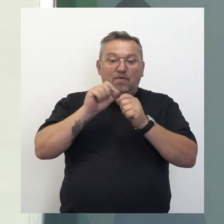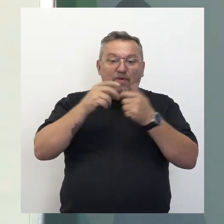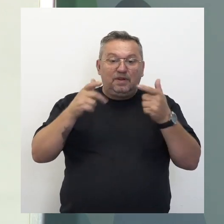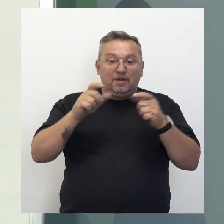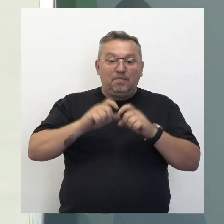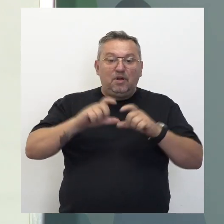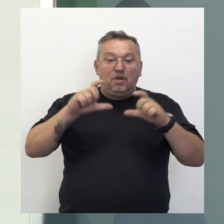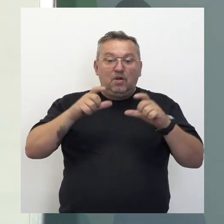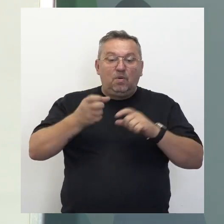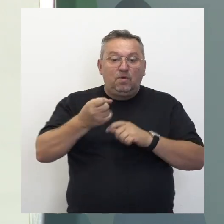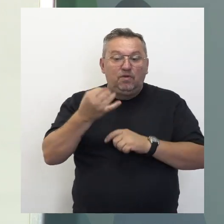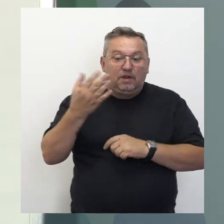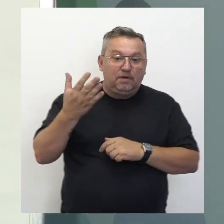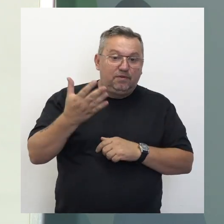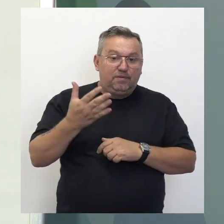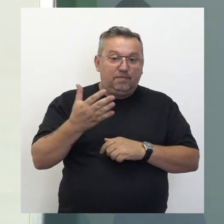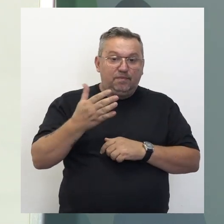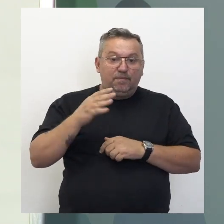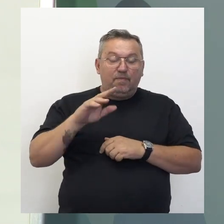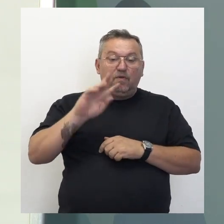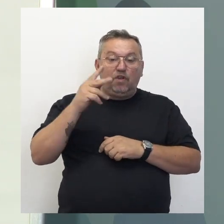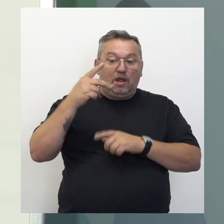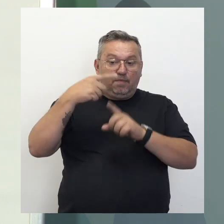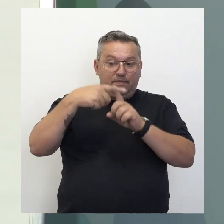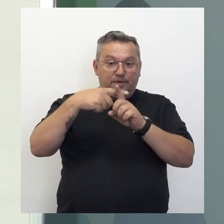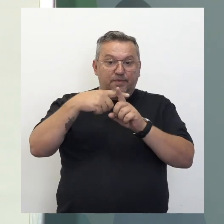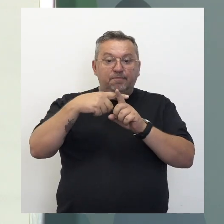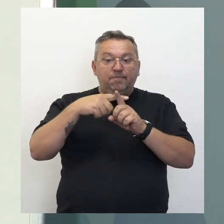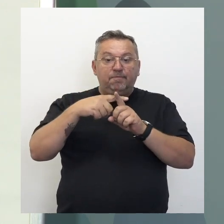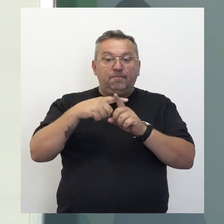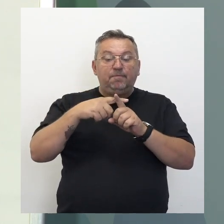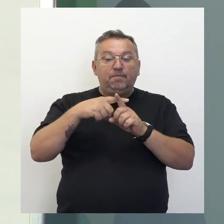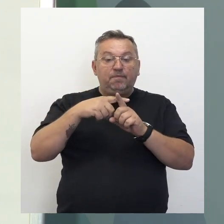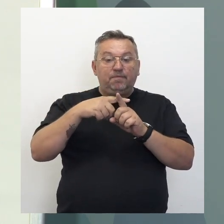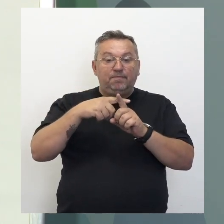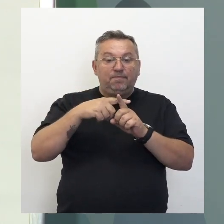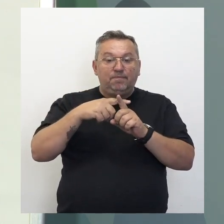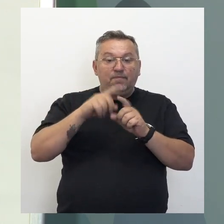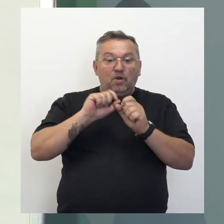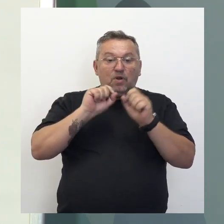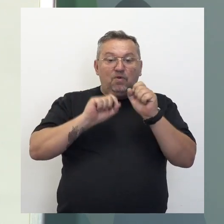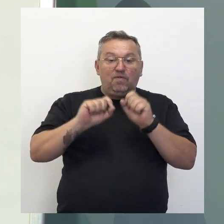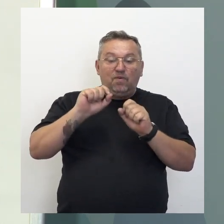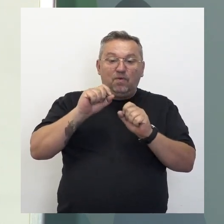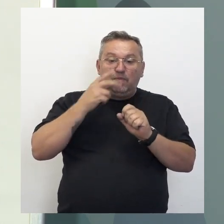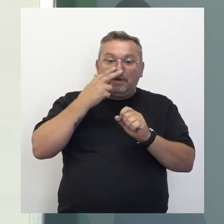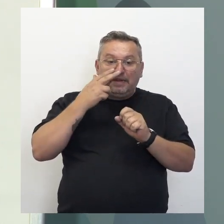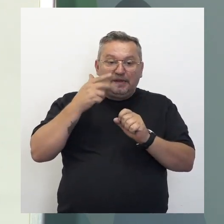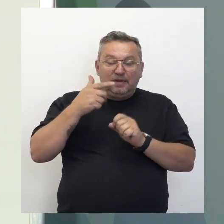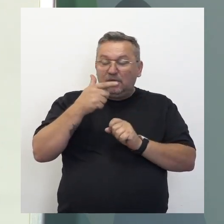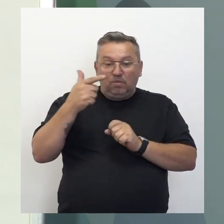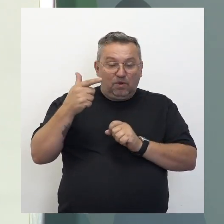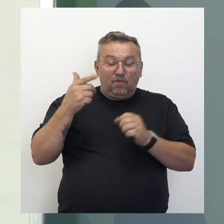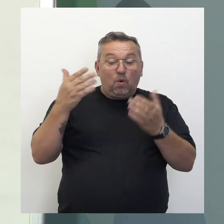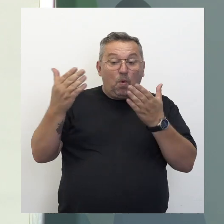maior quantidade de H+, né? O que acontece? Eu vou quase não ter, vamos comparar entre os 3,